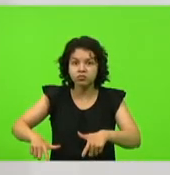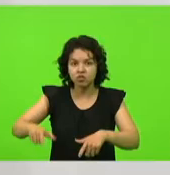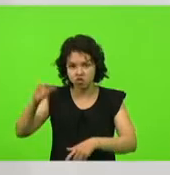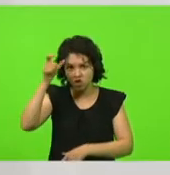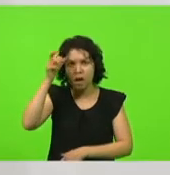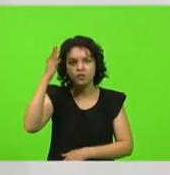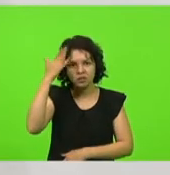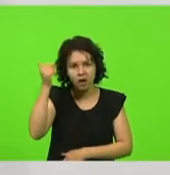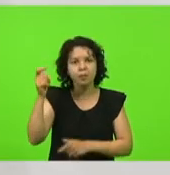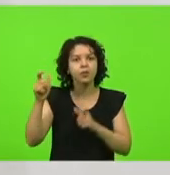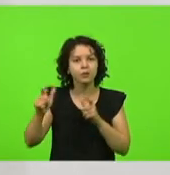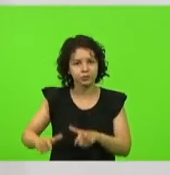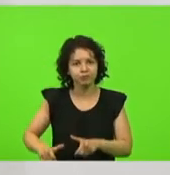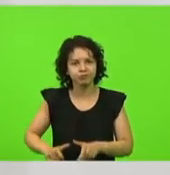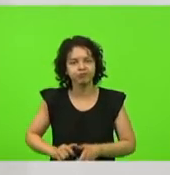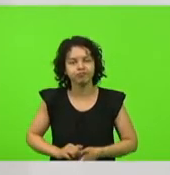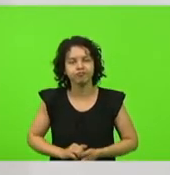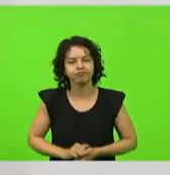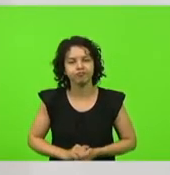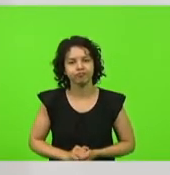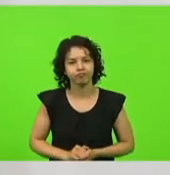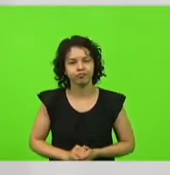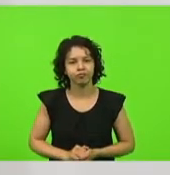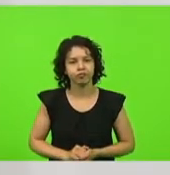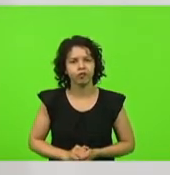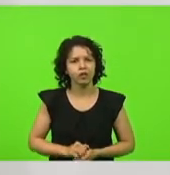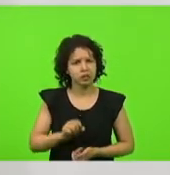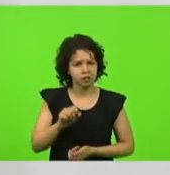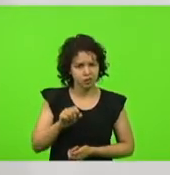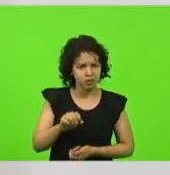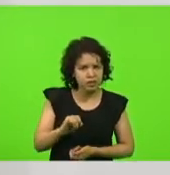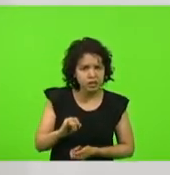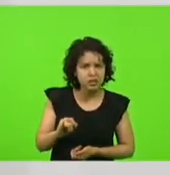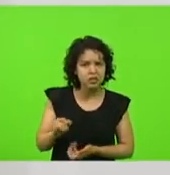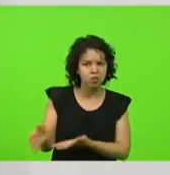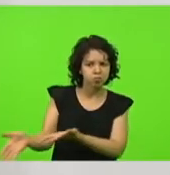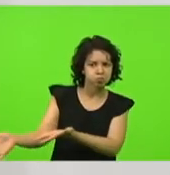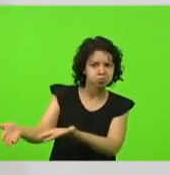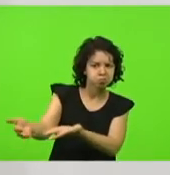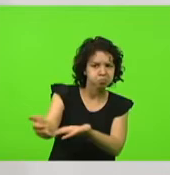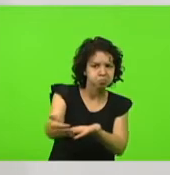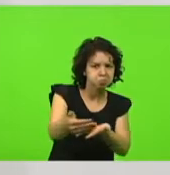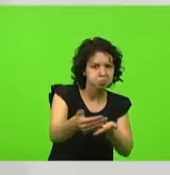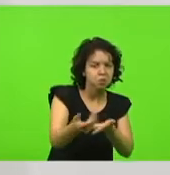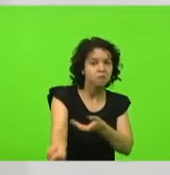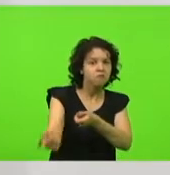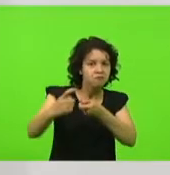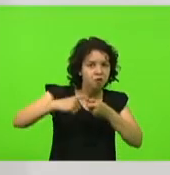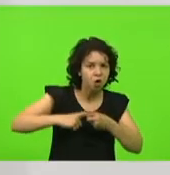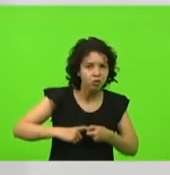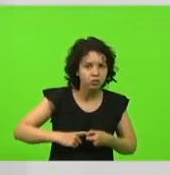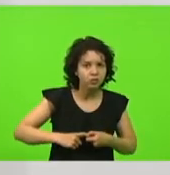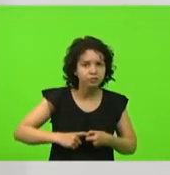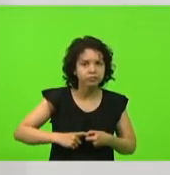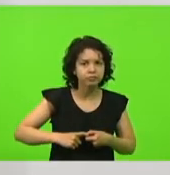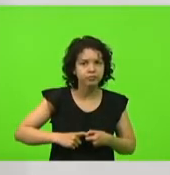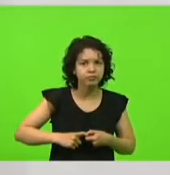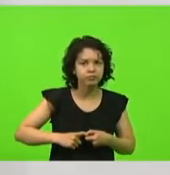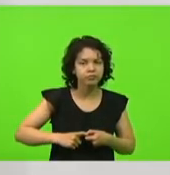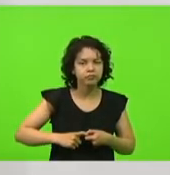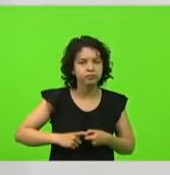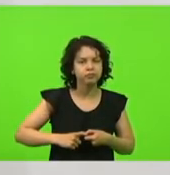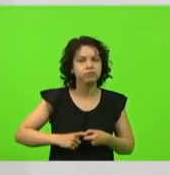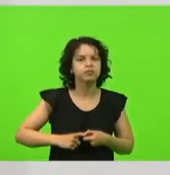e fosse aplicado, fala, ó, governo federal, pega aqui, recuperamos dinheiros utilizados aí, daria